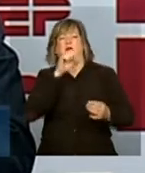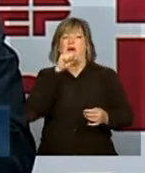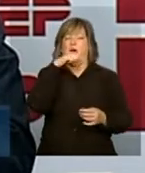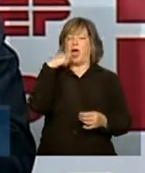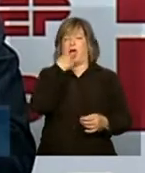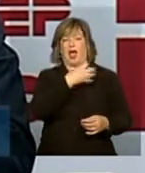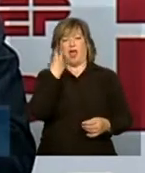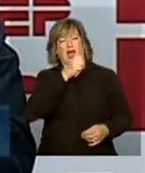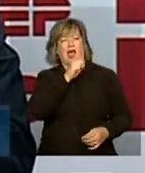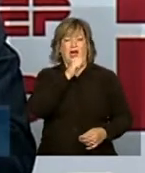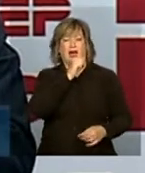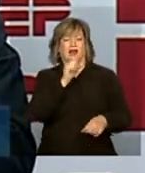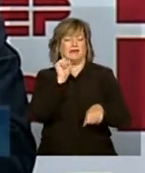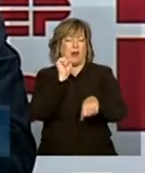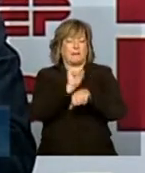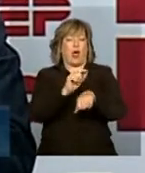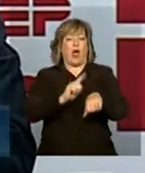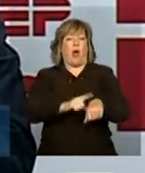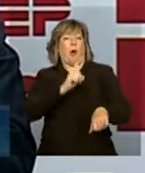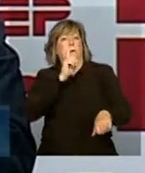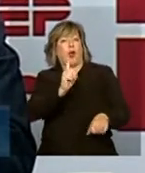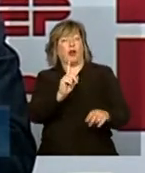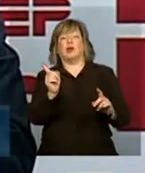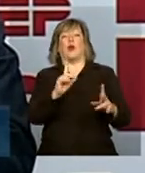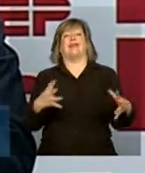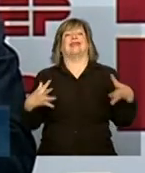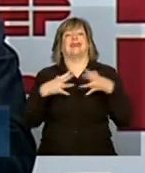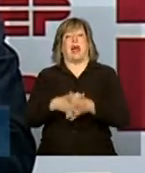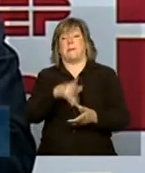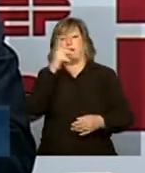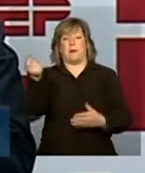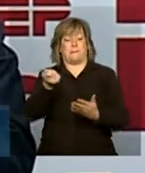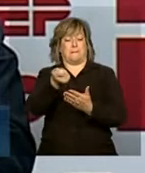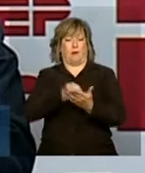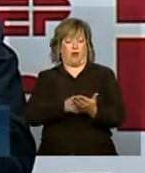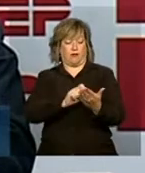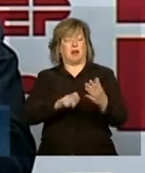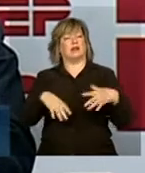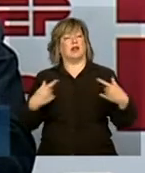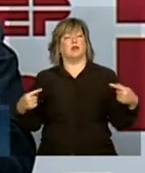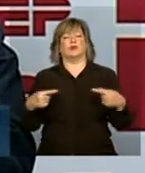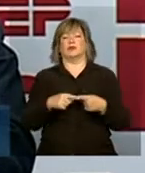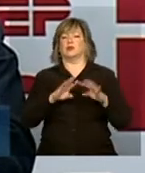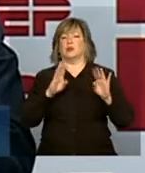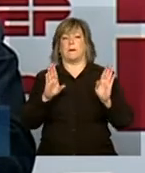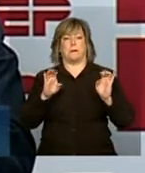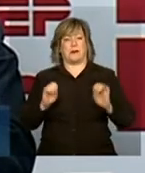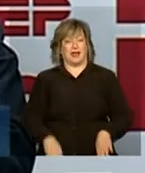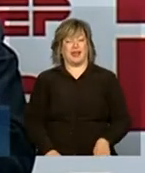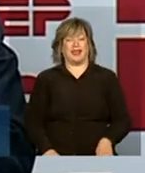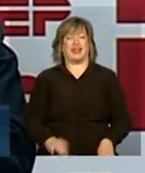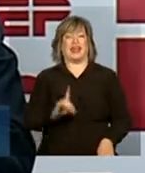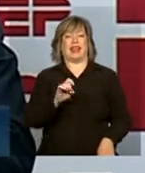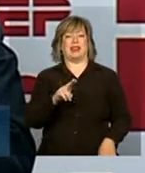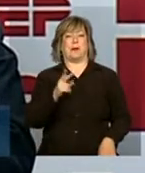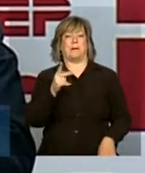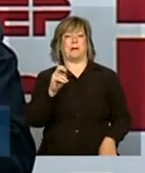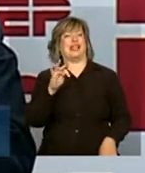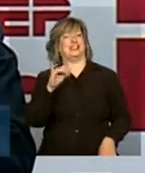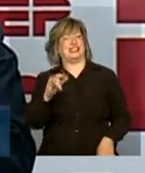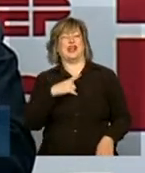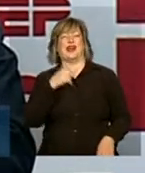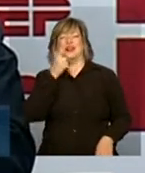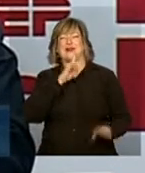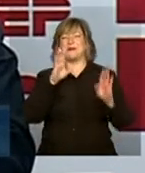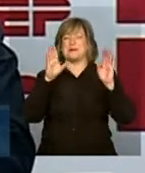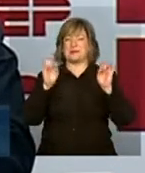show se encerrasse exatamente a 1 hora para não prejudicar o exame. Portanto, deu para ti, e nós conseguimos